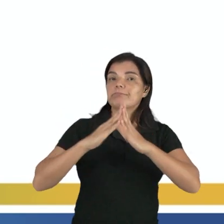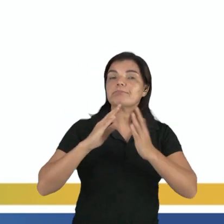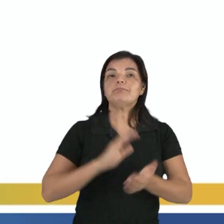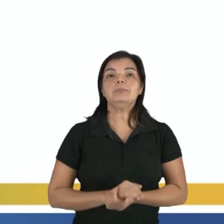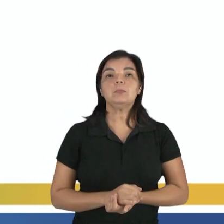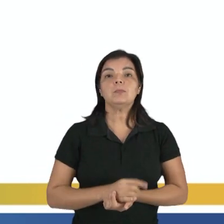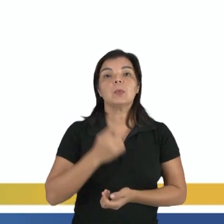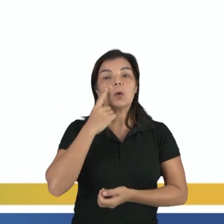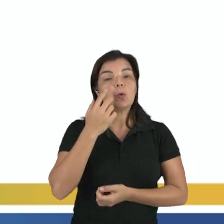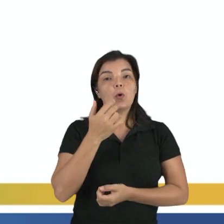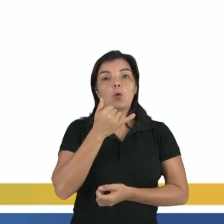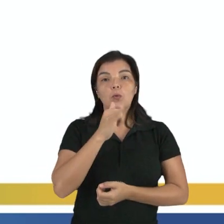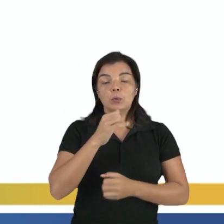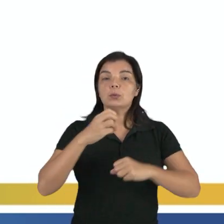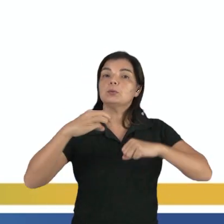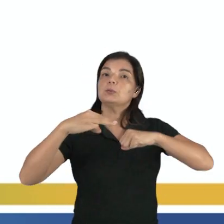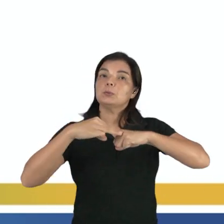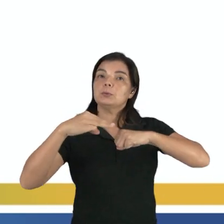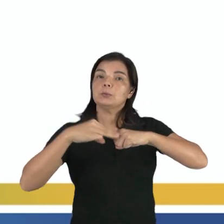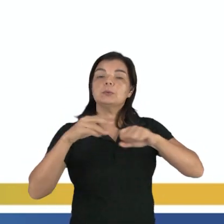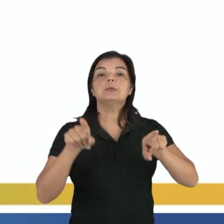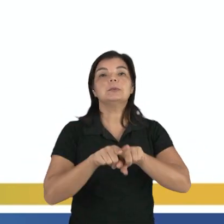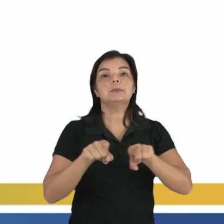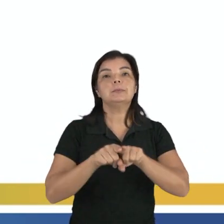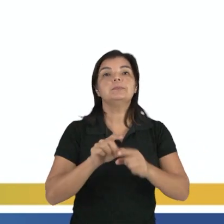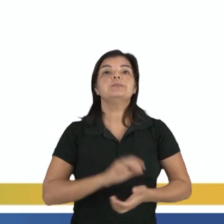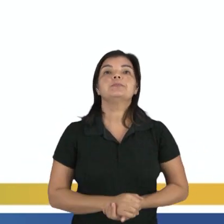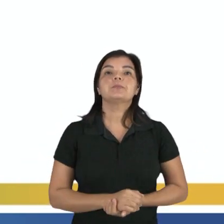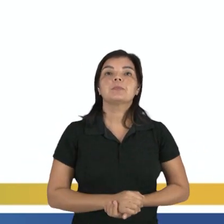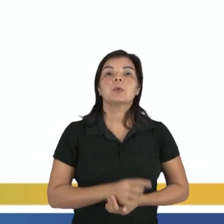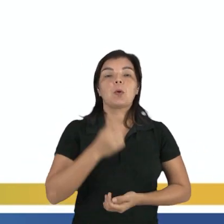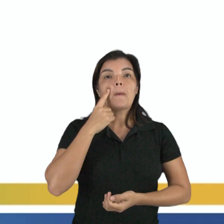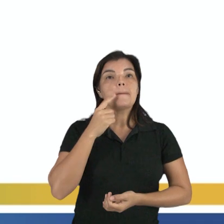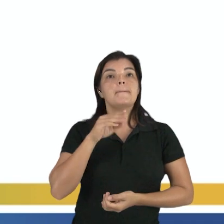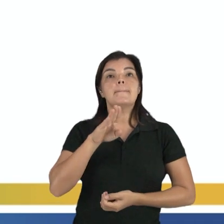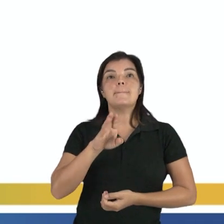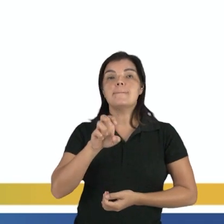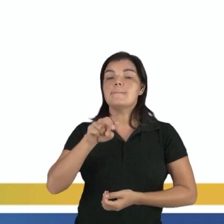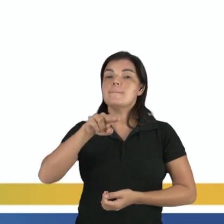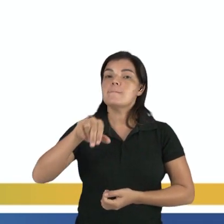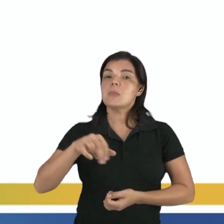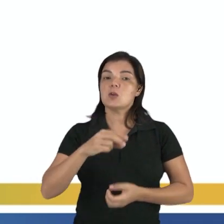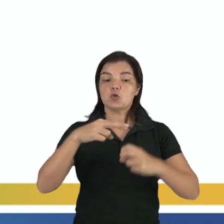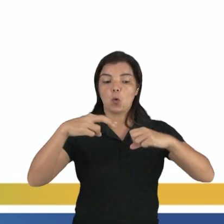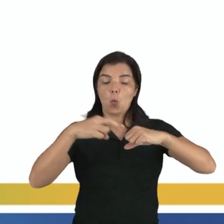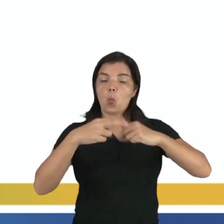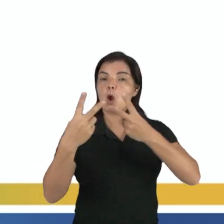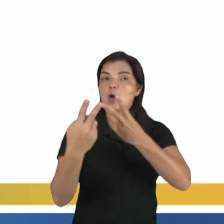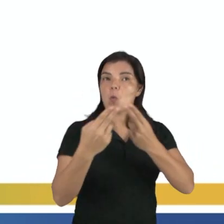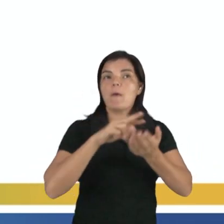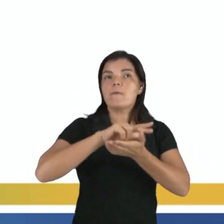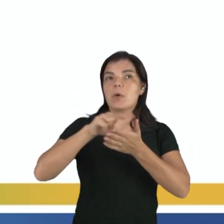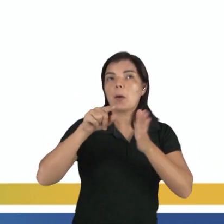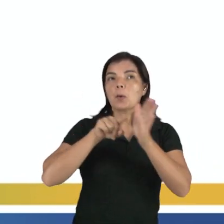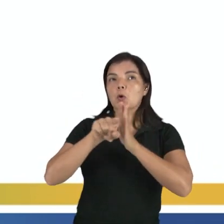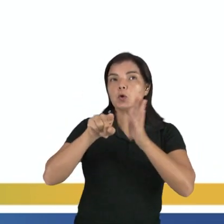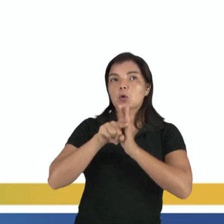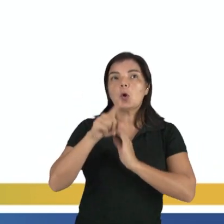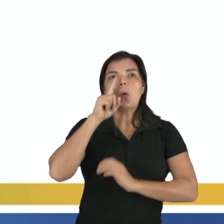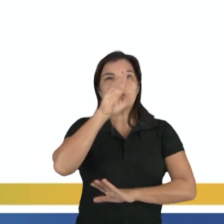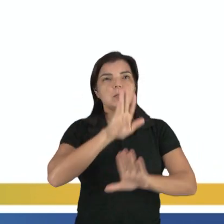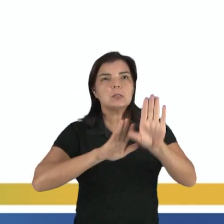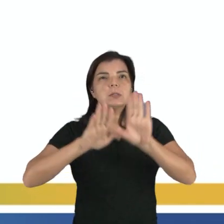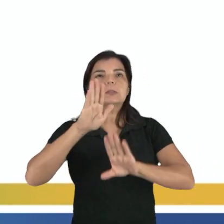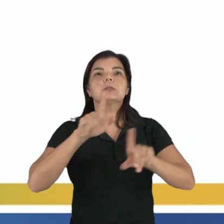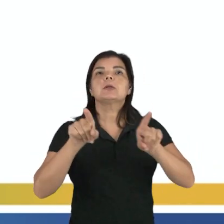casas não é legal muitos aparelhos tá o mesmo vejo a mina no mesmo terminal aí ele pergunta os